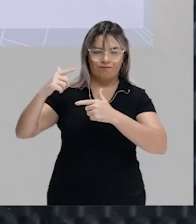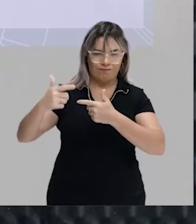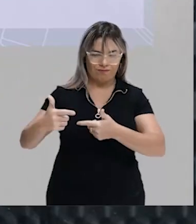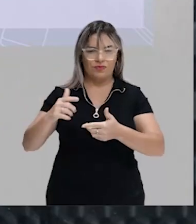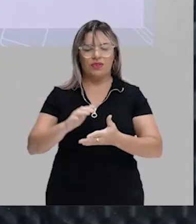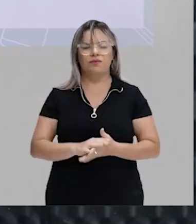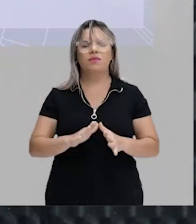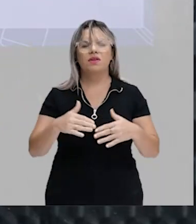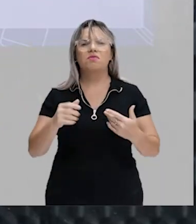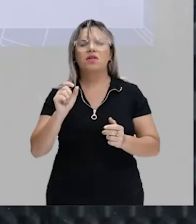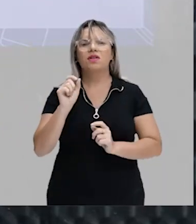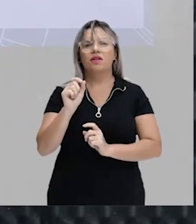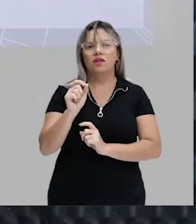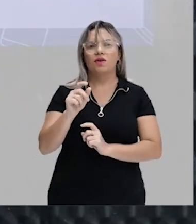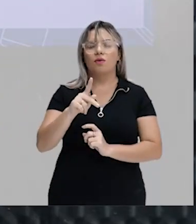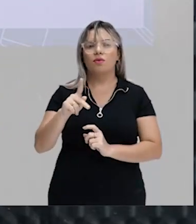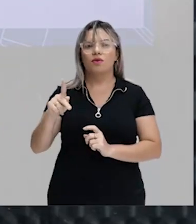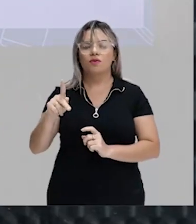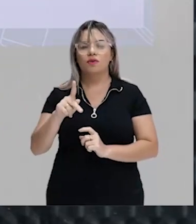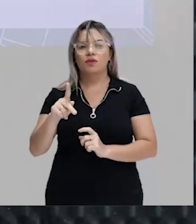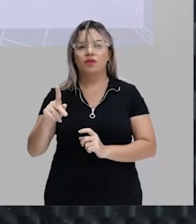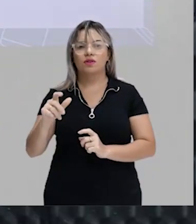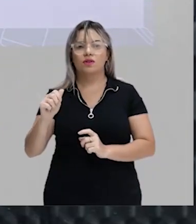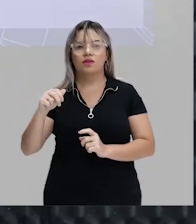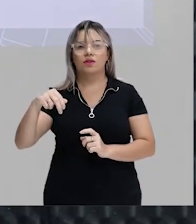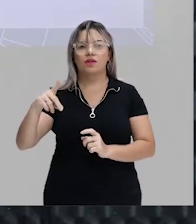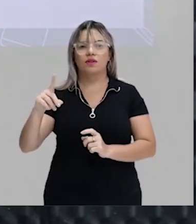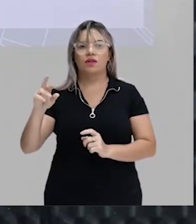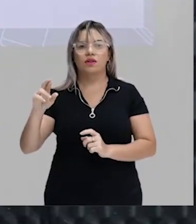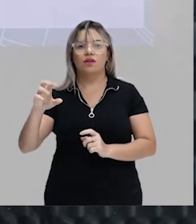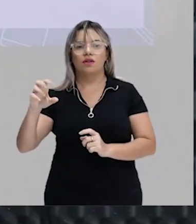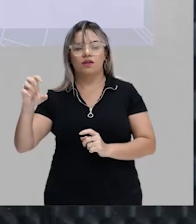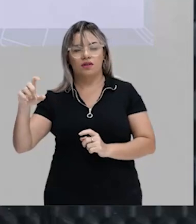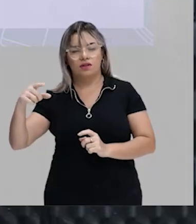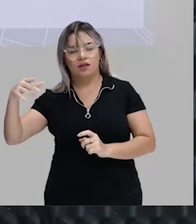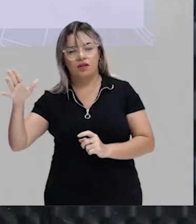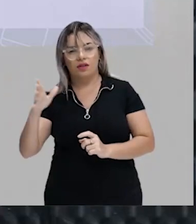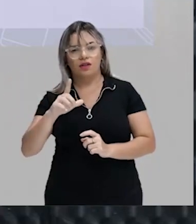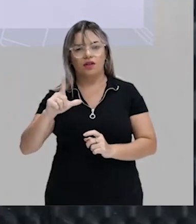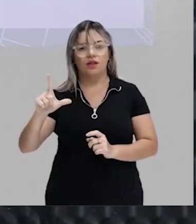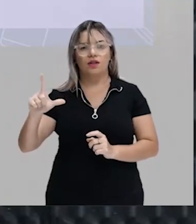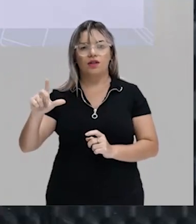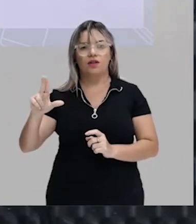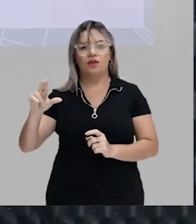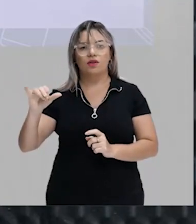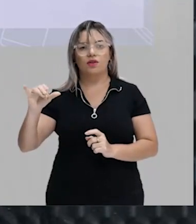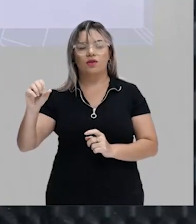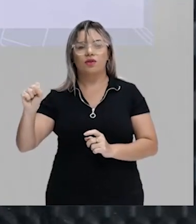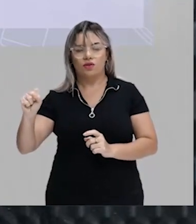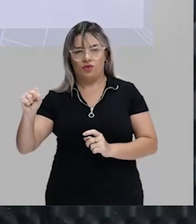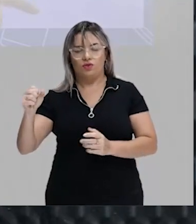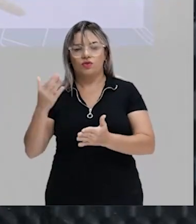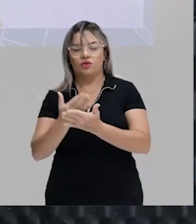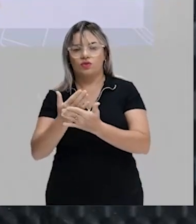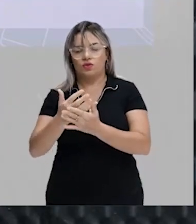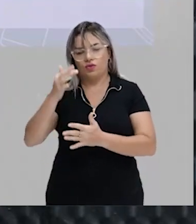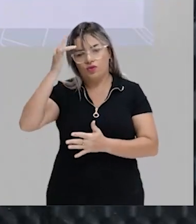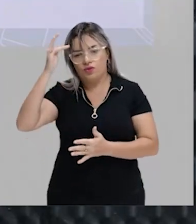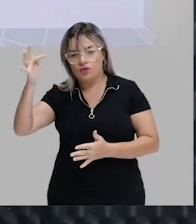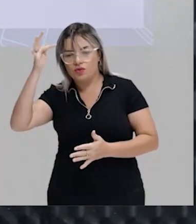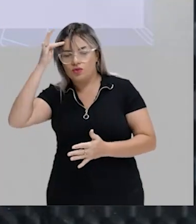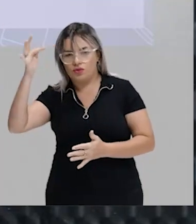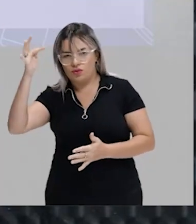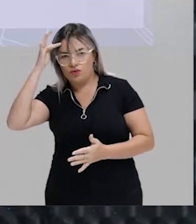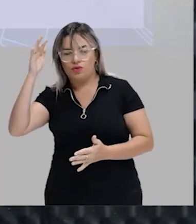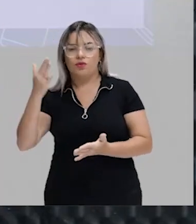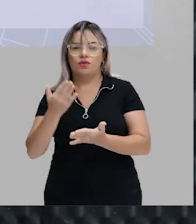André Luiz. Então, quando você já estuda filosofia, você já vai trabalhar também essa questão do mundo clássico. Com